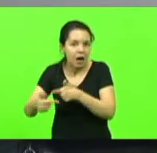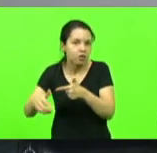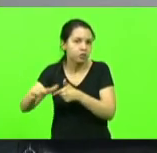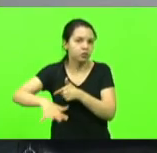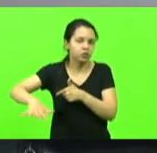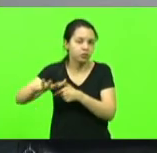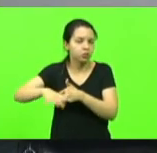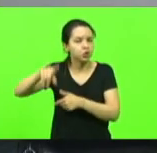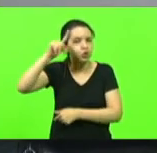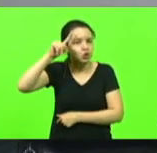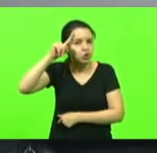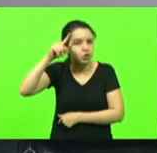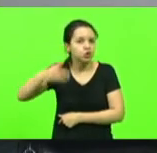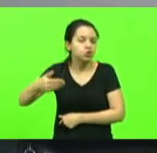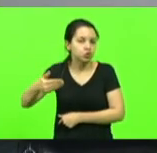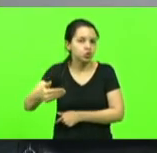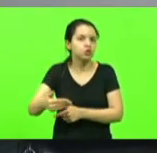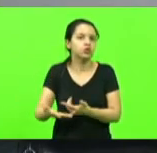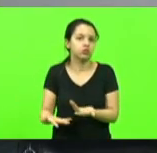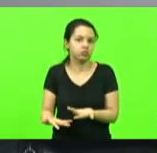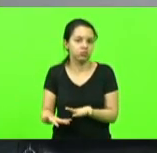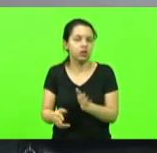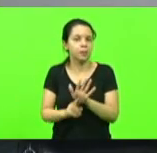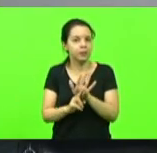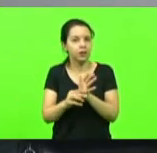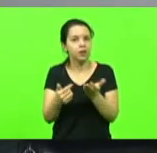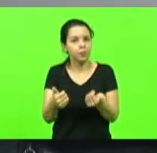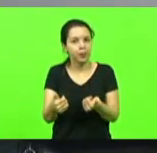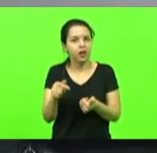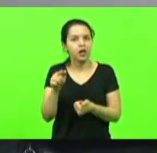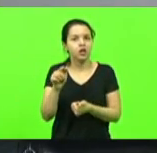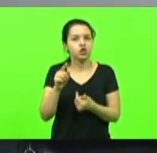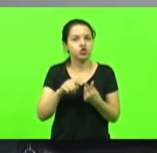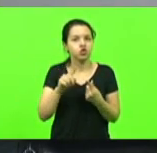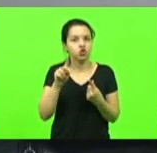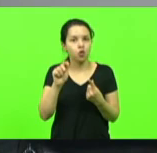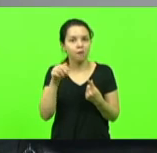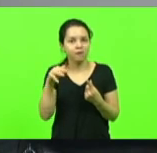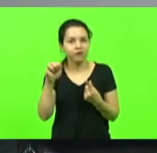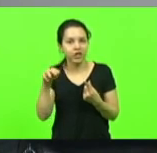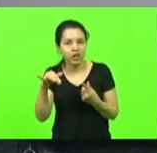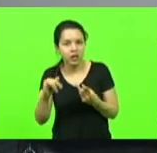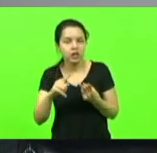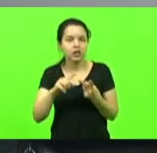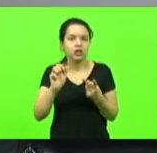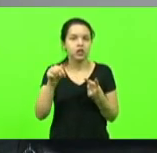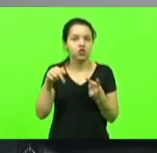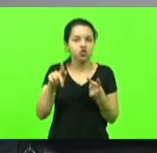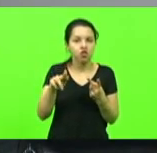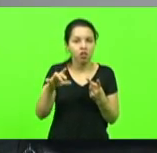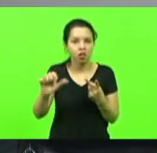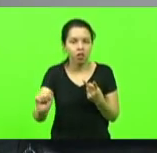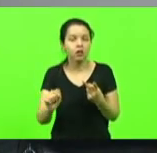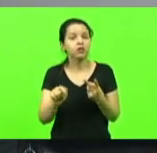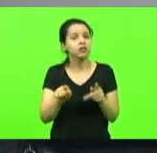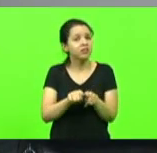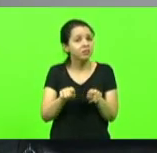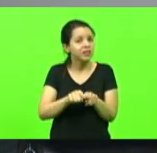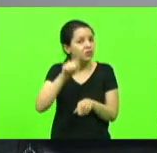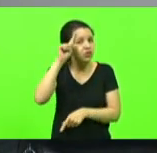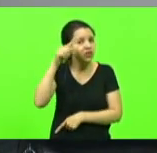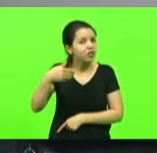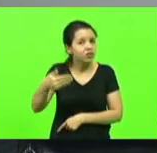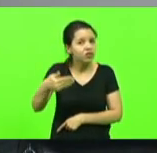muito bem representados pelo Giovanni, pela Ângela, e também o dia-a-dia das